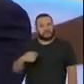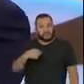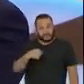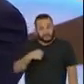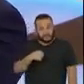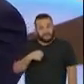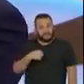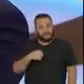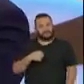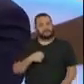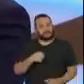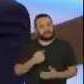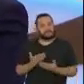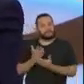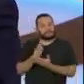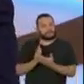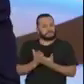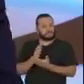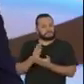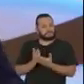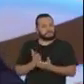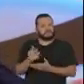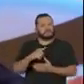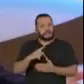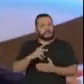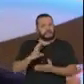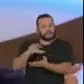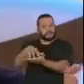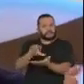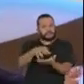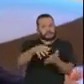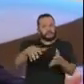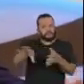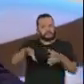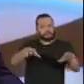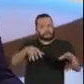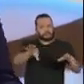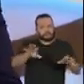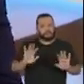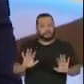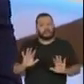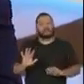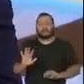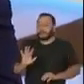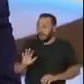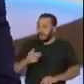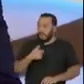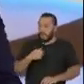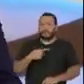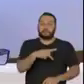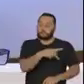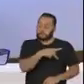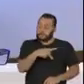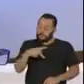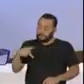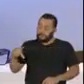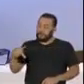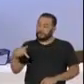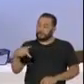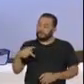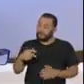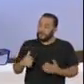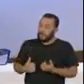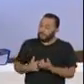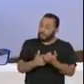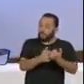esse receio de rupturas institucionais muita gente diz diz ah mas o presidente não tem o apoio das Forças Armadas mas nós